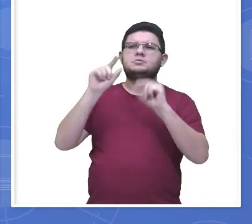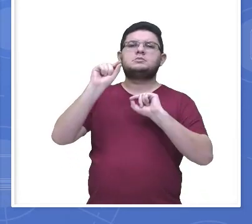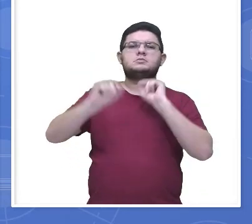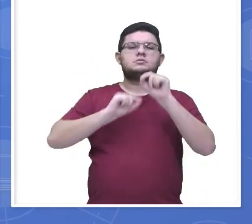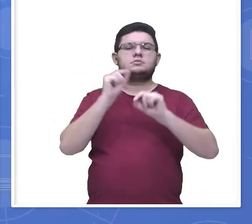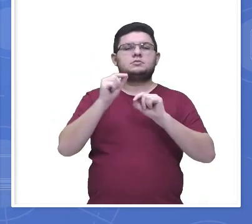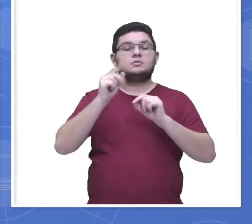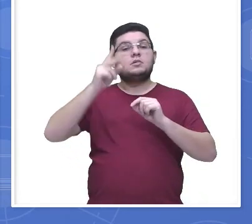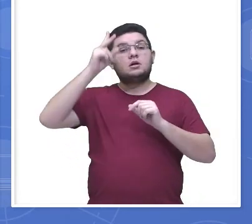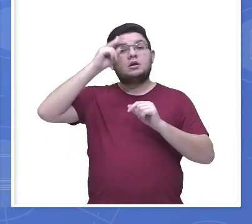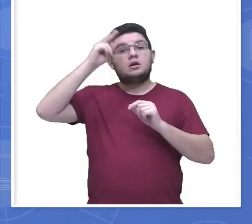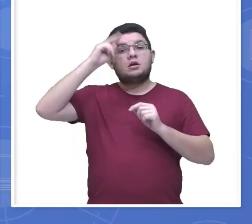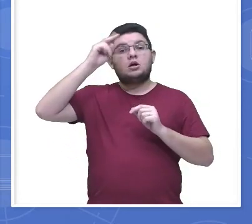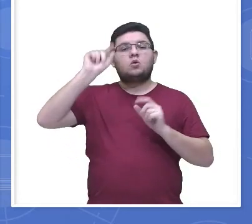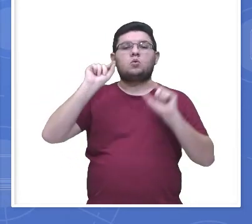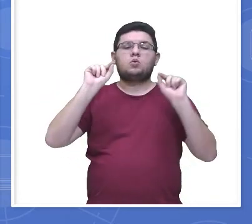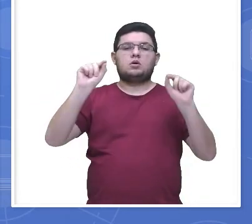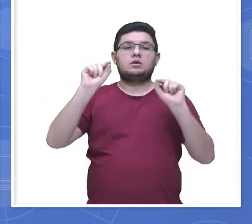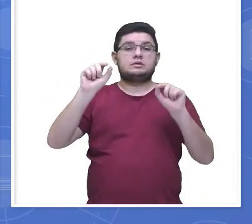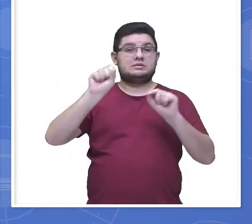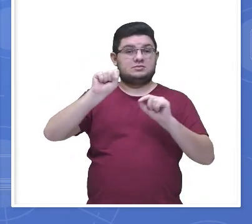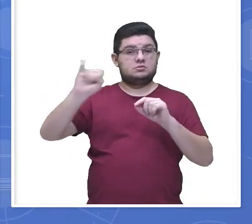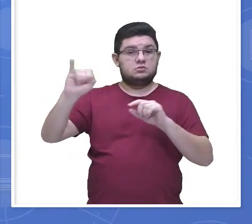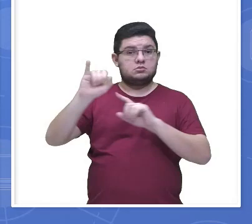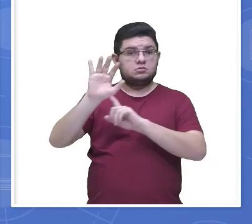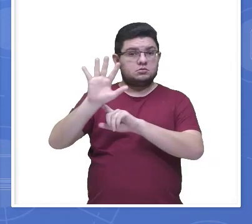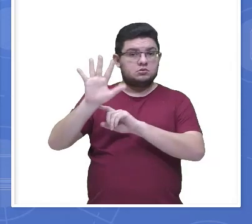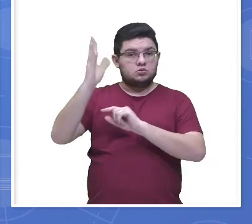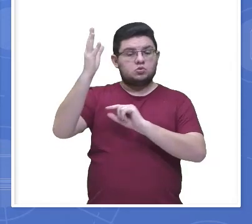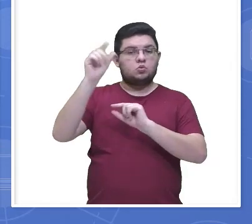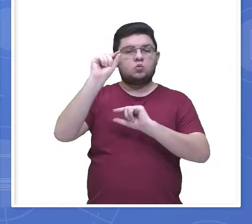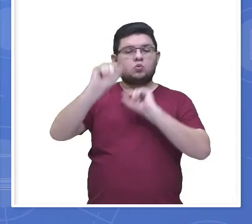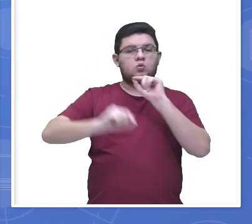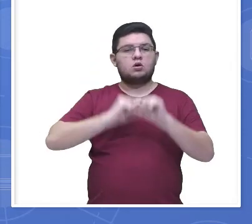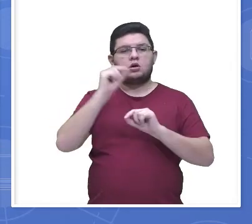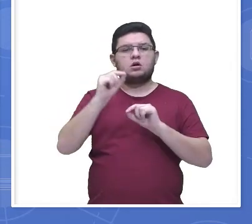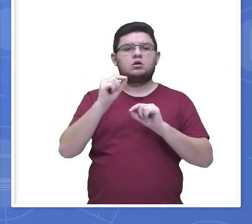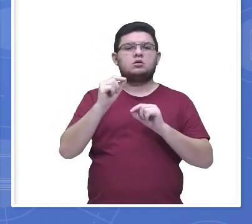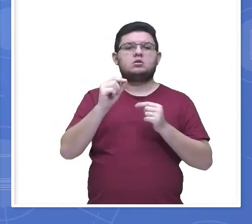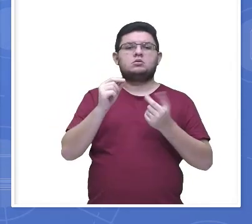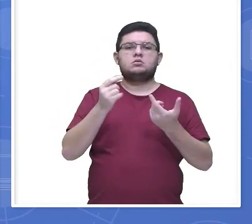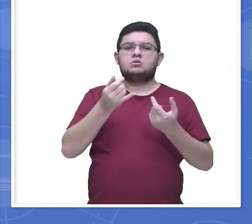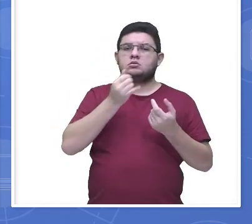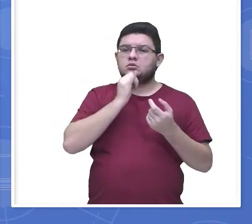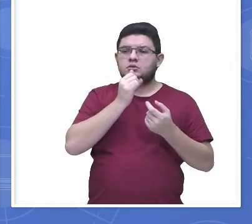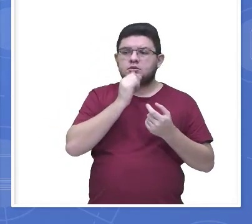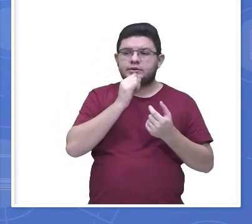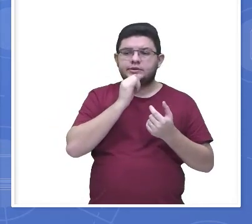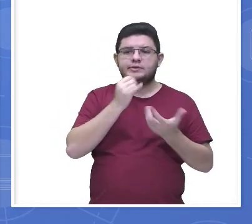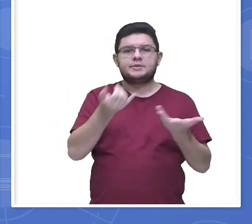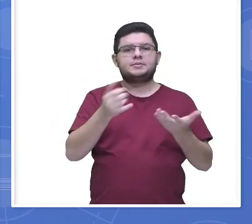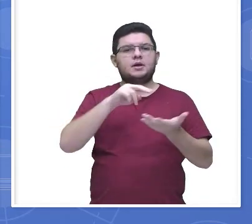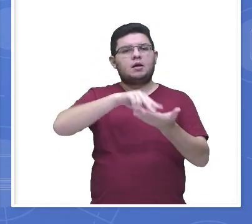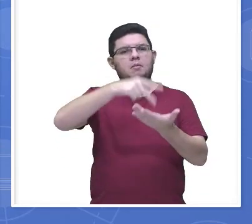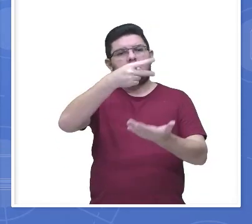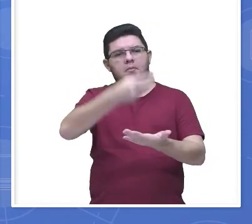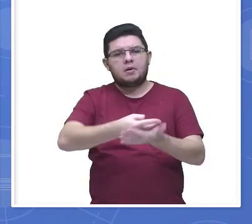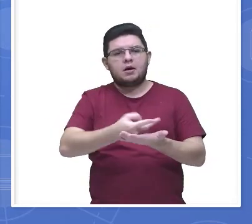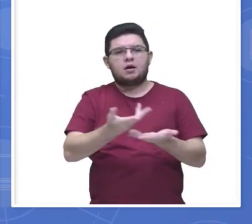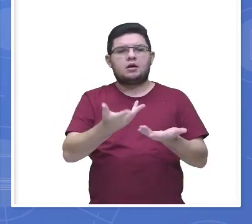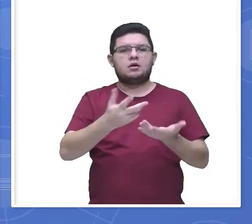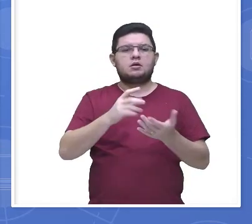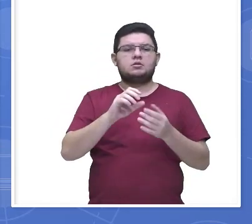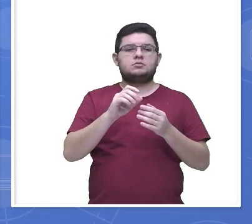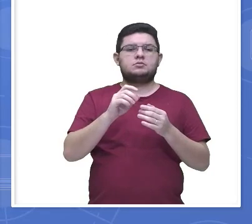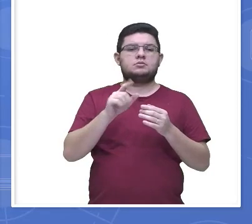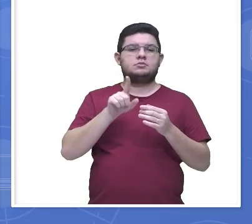gente lembrar que em caso de alguma lesão, né, algum choque, algum acidente, por exemplo, no nosso comentário lá da